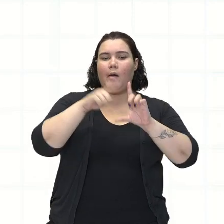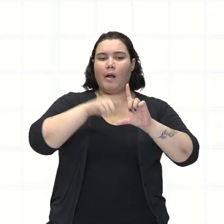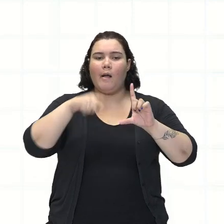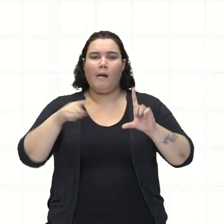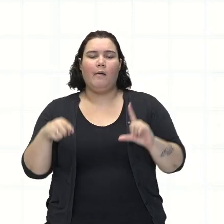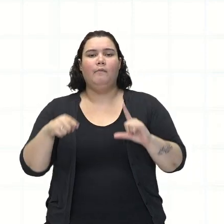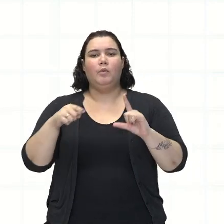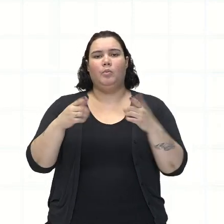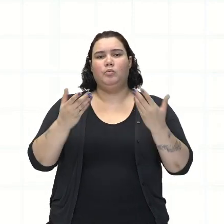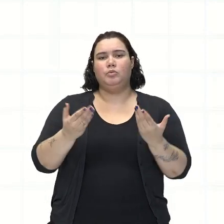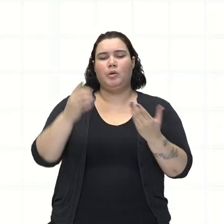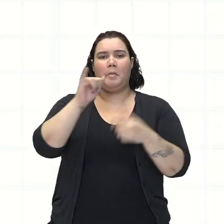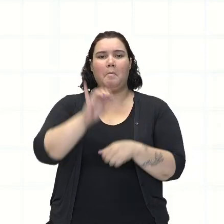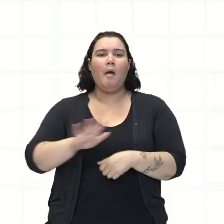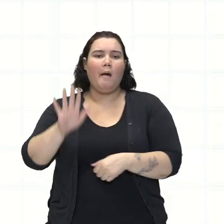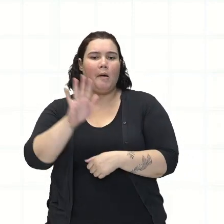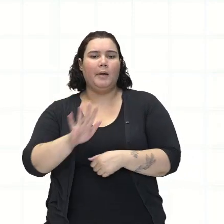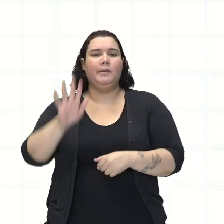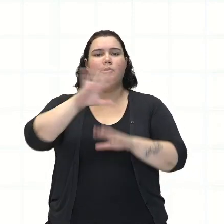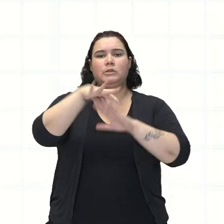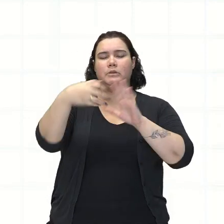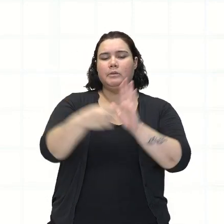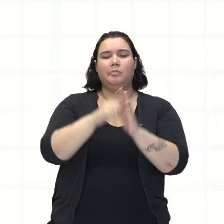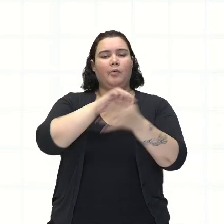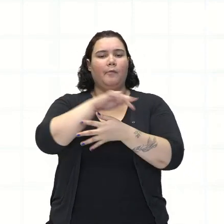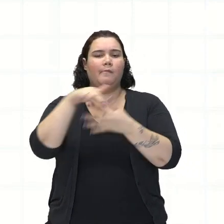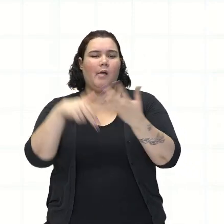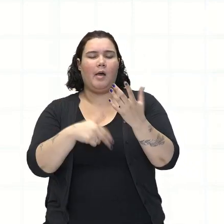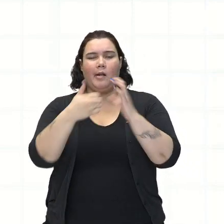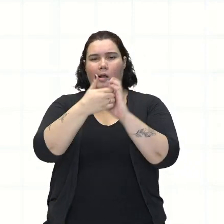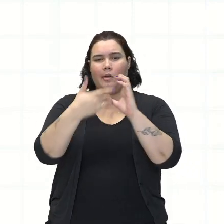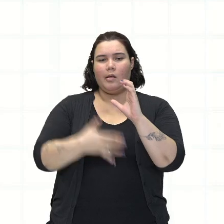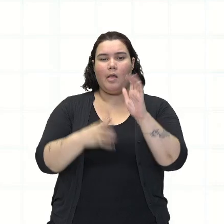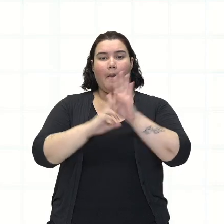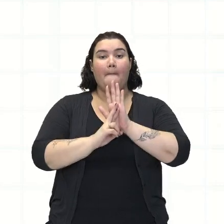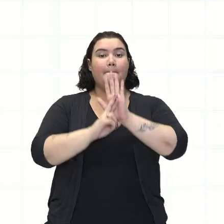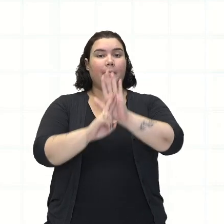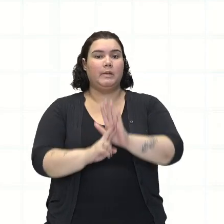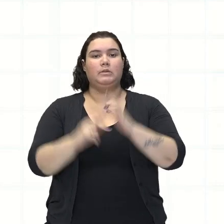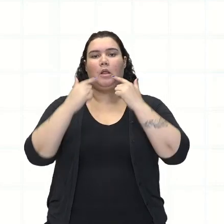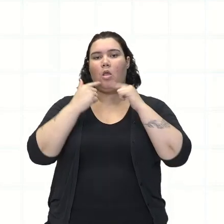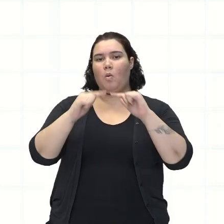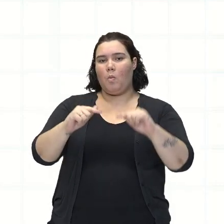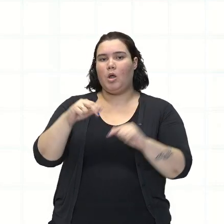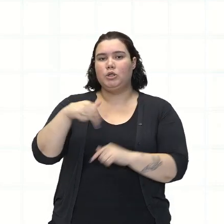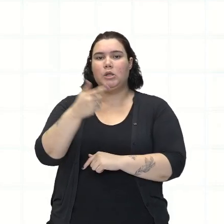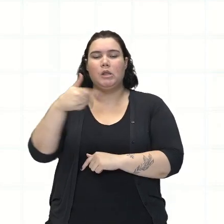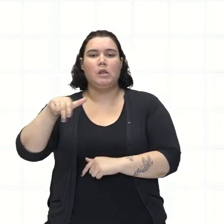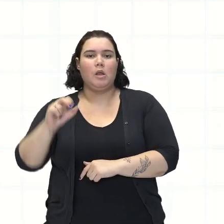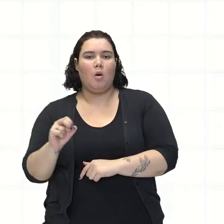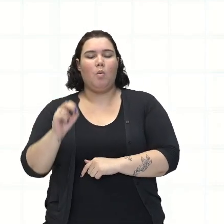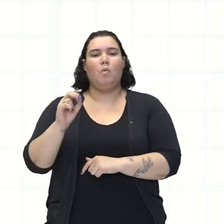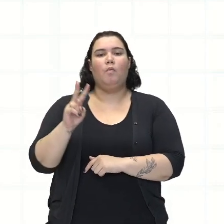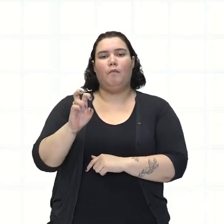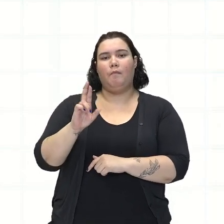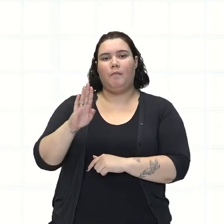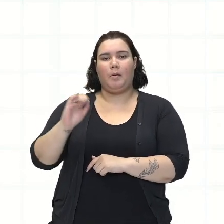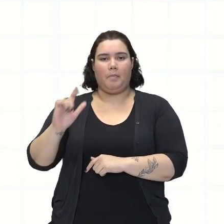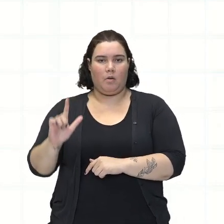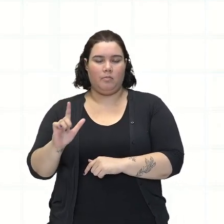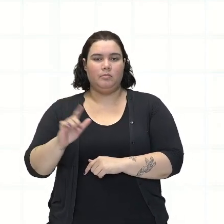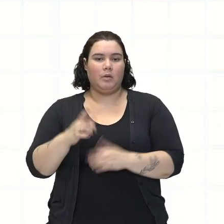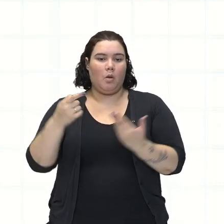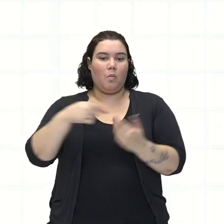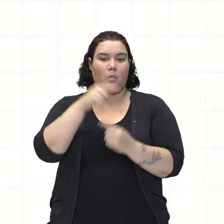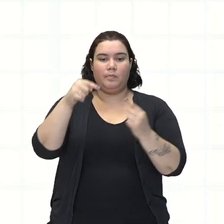símbolos, entre outros elementos que vão representar essa linguagem não verbal. Tudo isso funcionando para transmitir essa